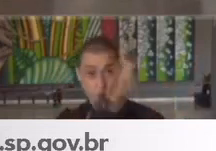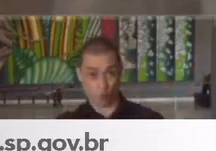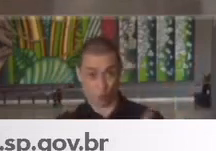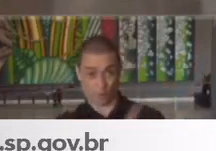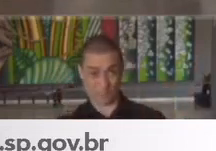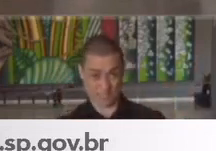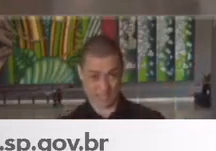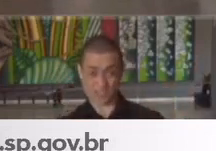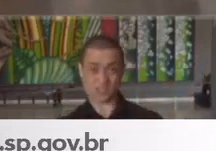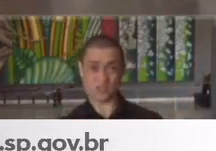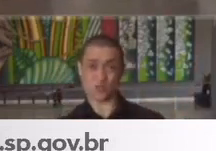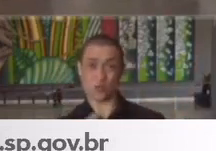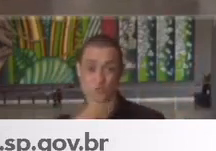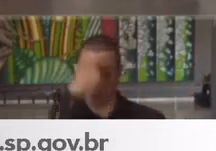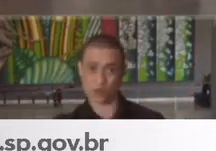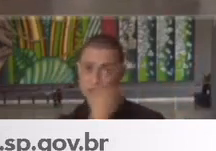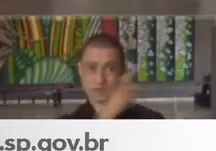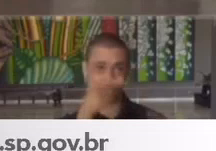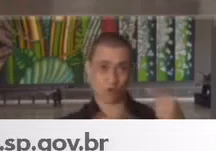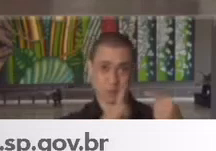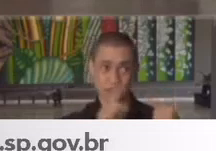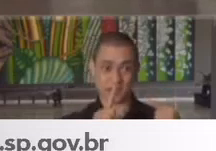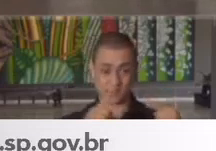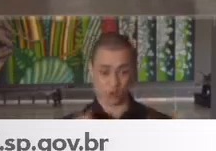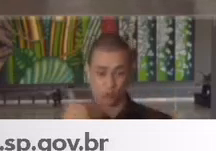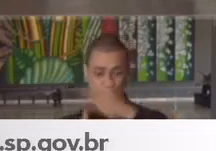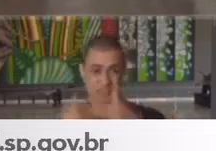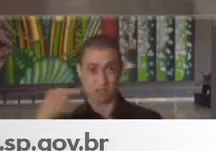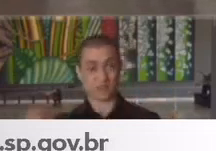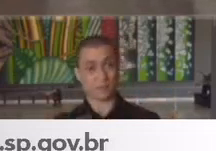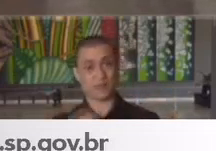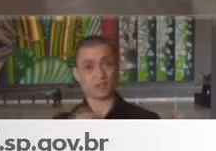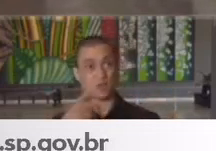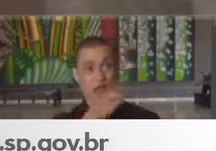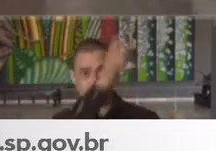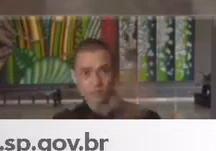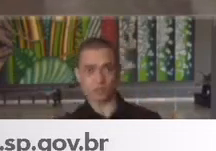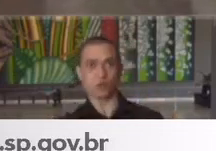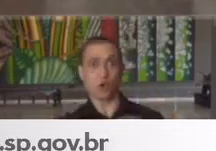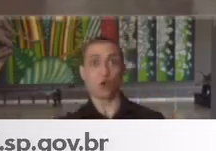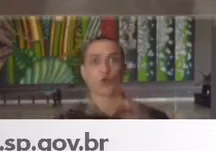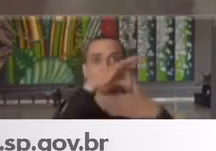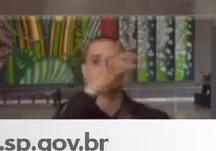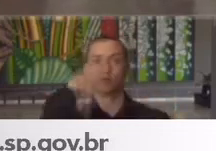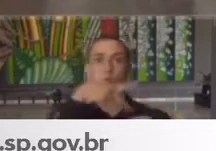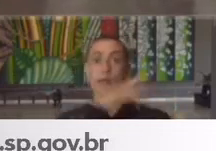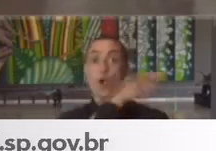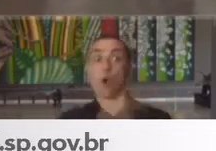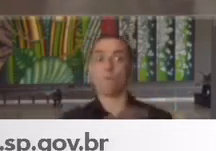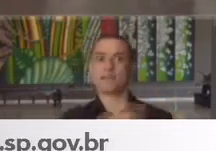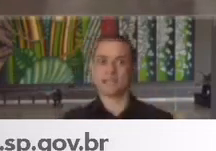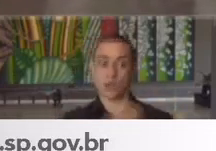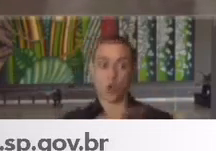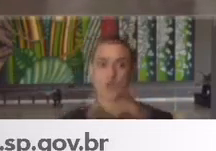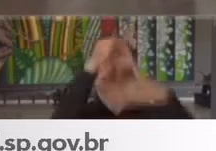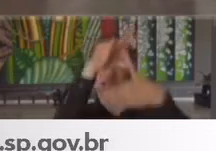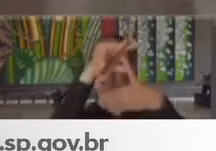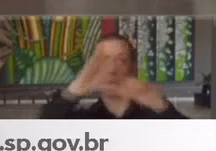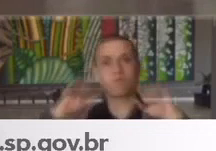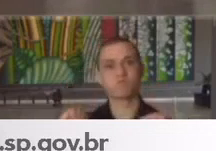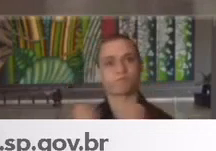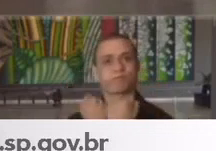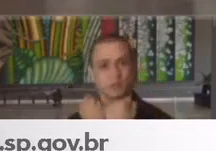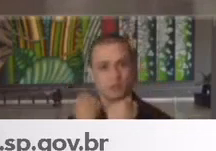República. Não é este o procedimento que se espera de um mandatário que tem a obrigação de liderar a defesa do Brasil,